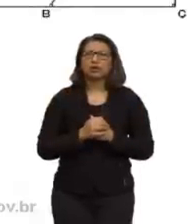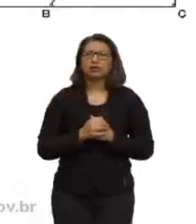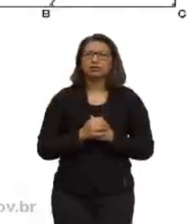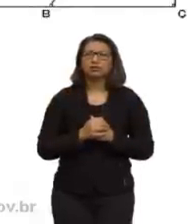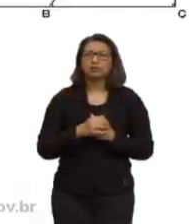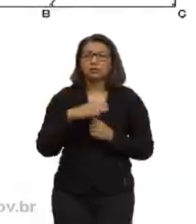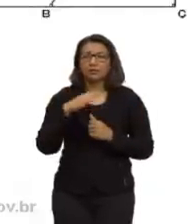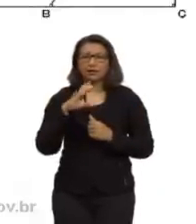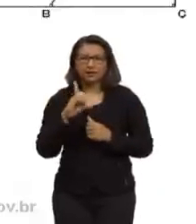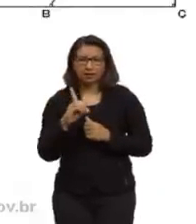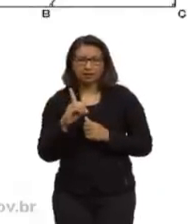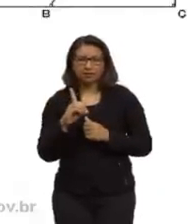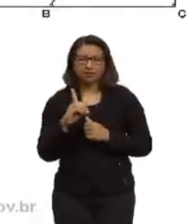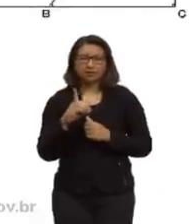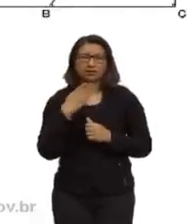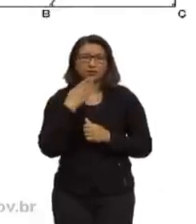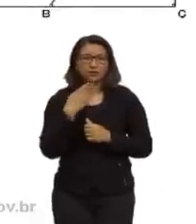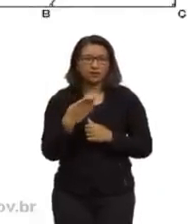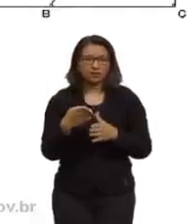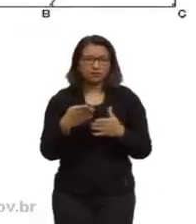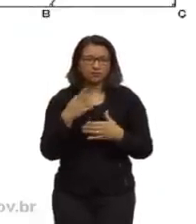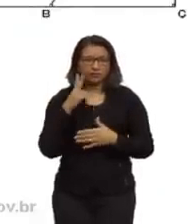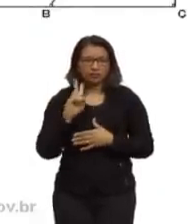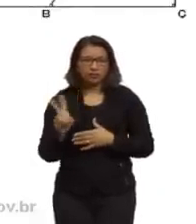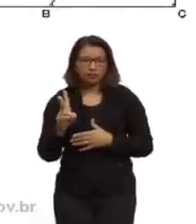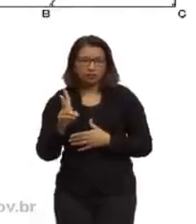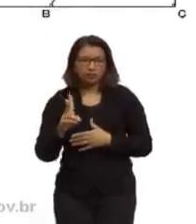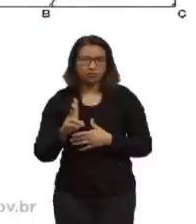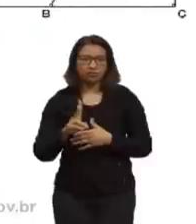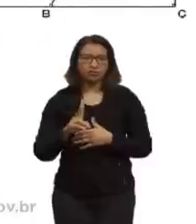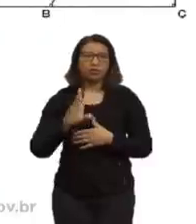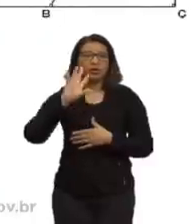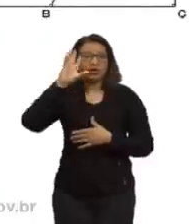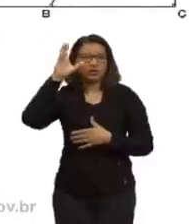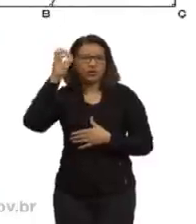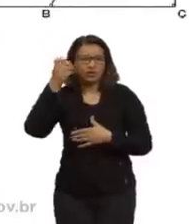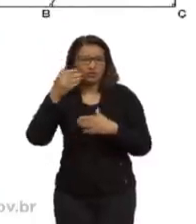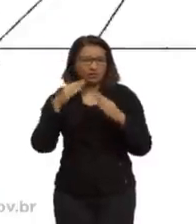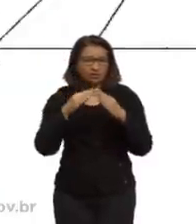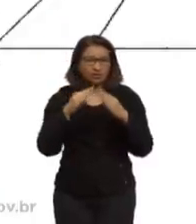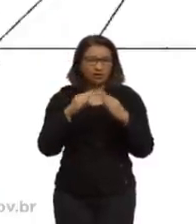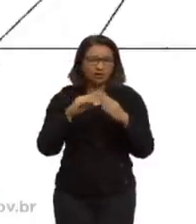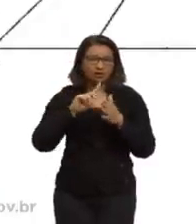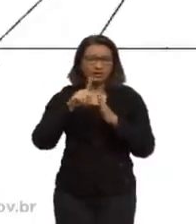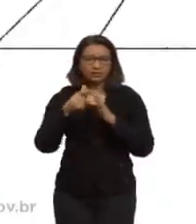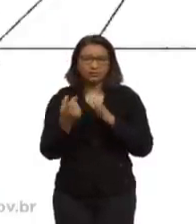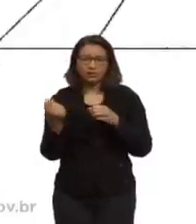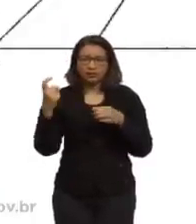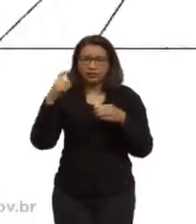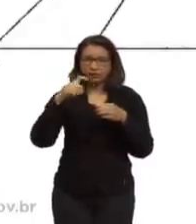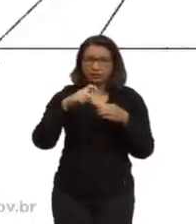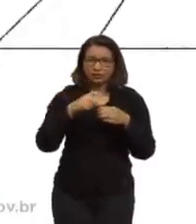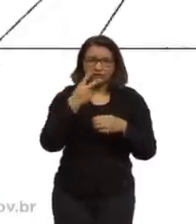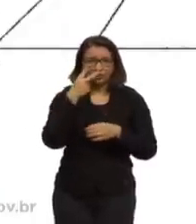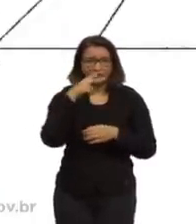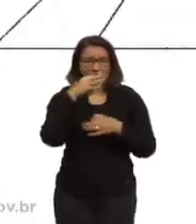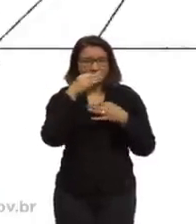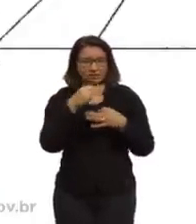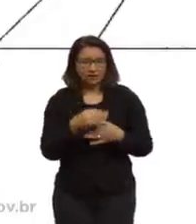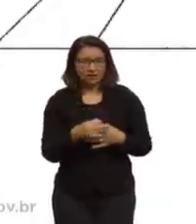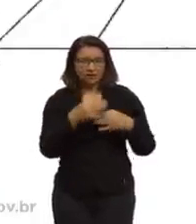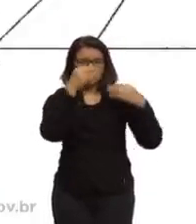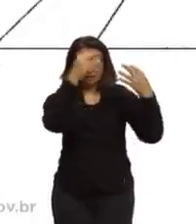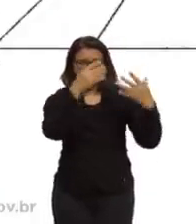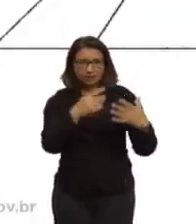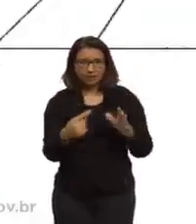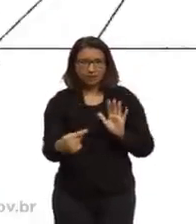vocês, tá? Vocês resolvem. Depois que vocês resolverem, aí vocês podem conferir. Está toda ela